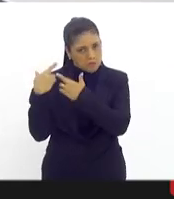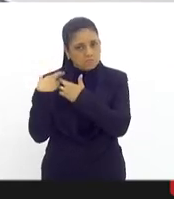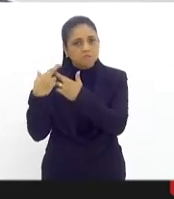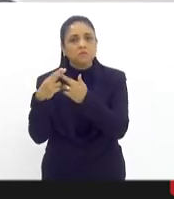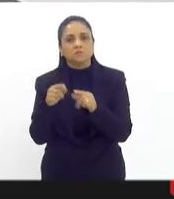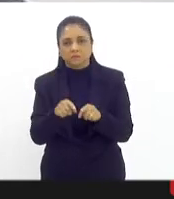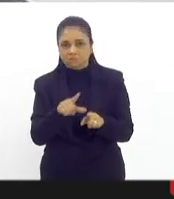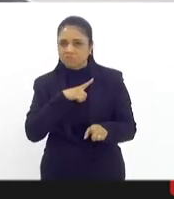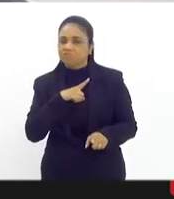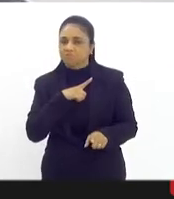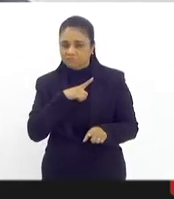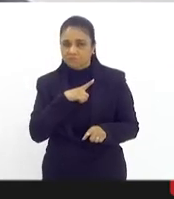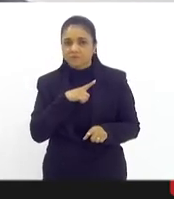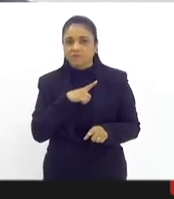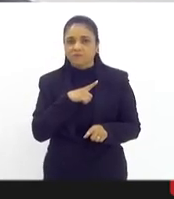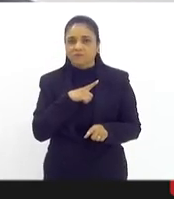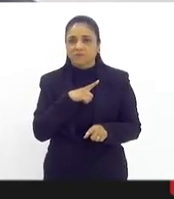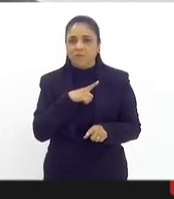o fato de